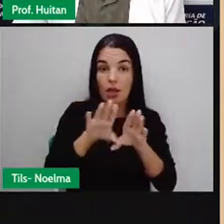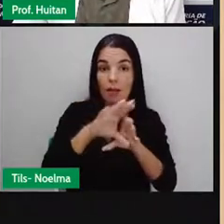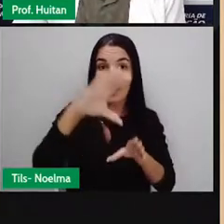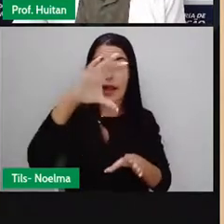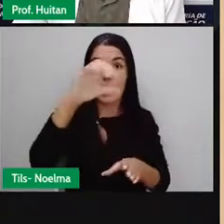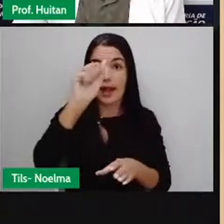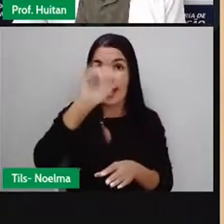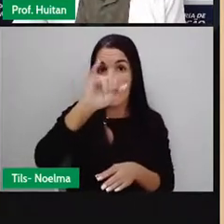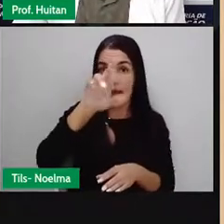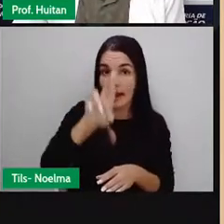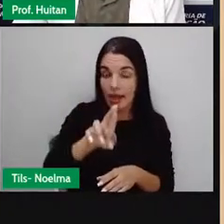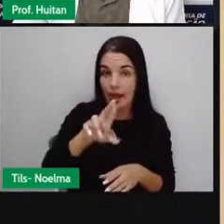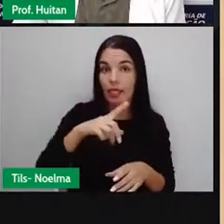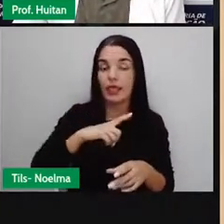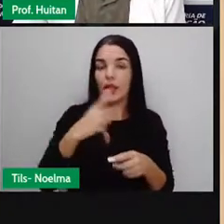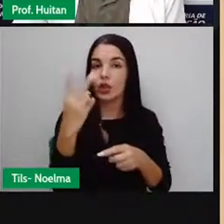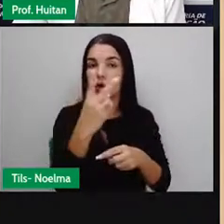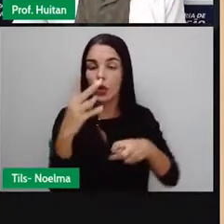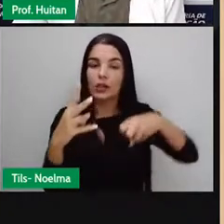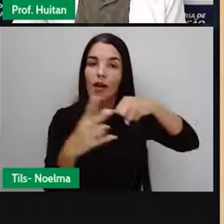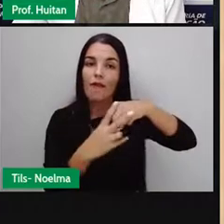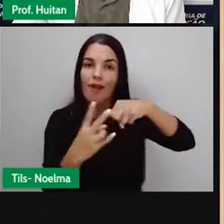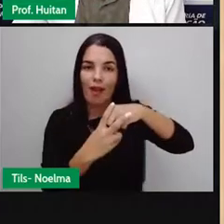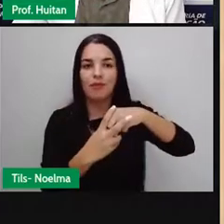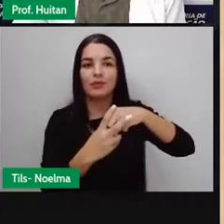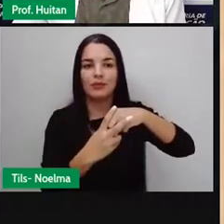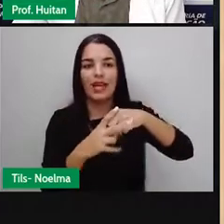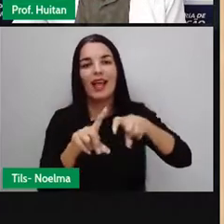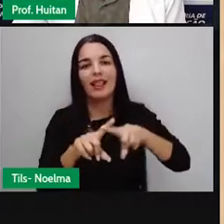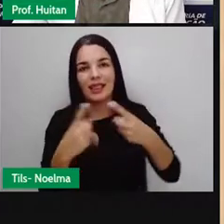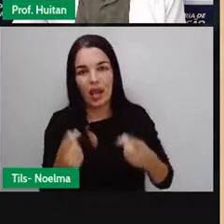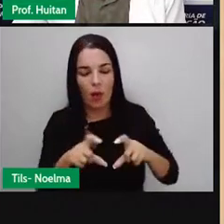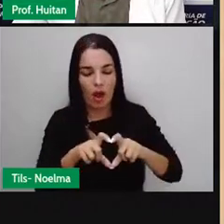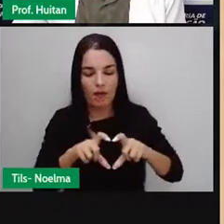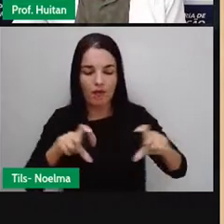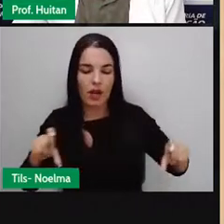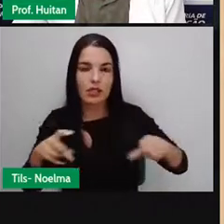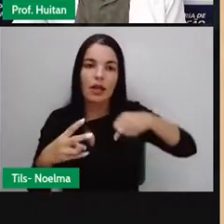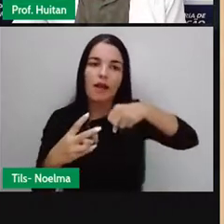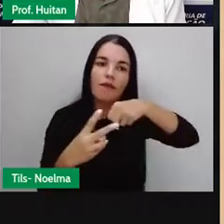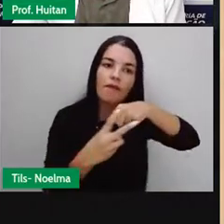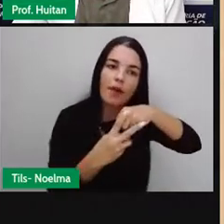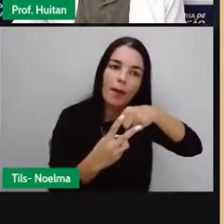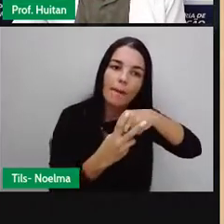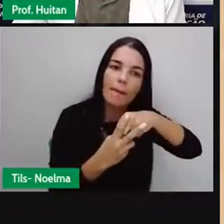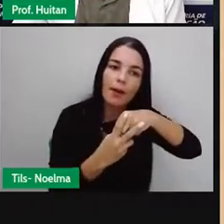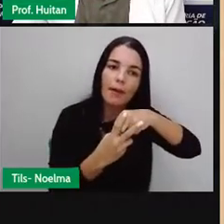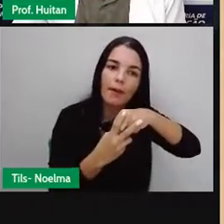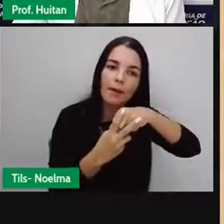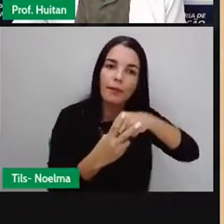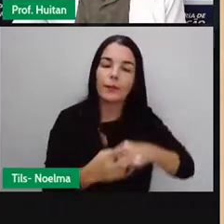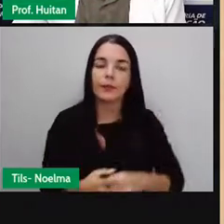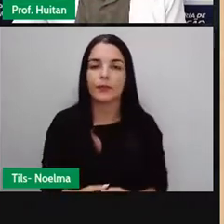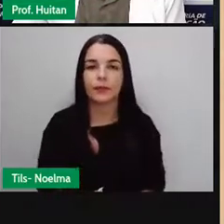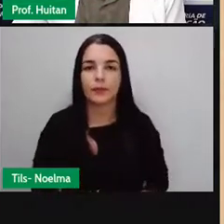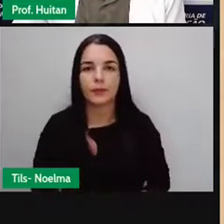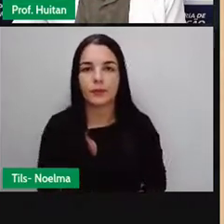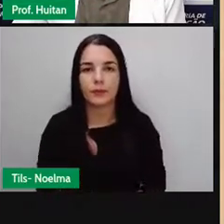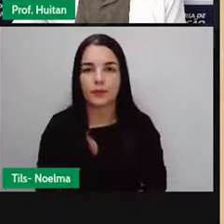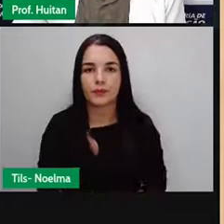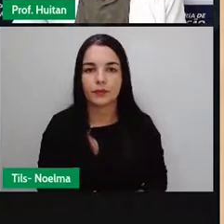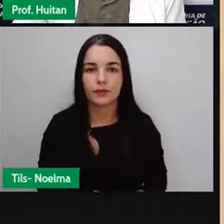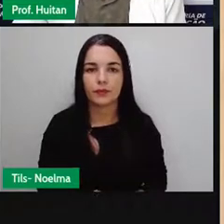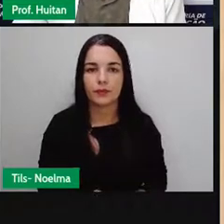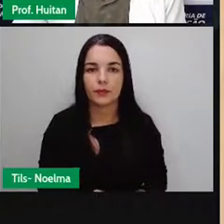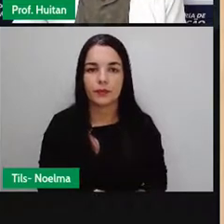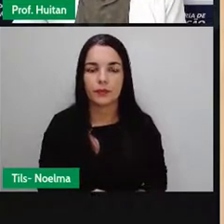ou seja, locução é mais de um verbo, né, que apresentam um sentido único.